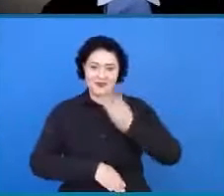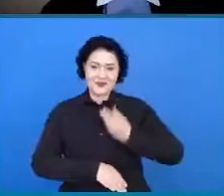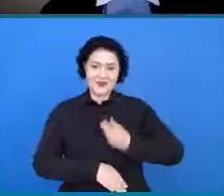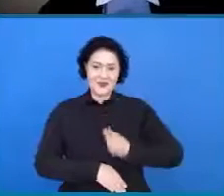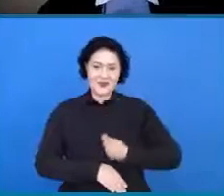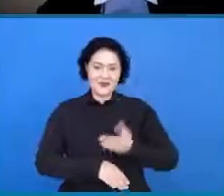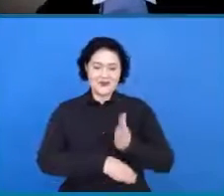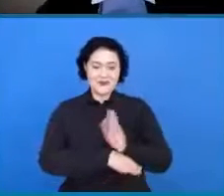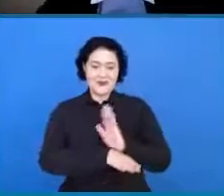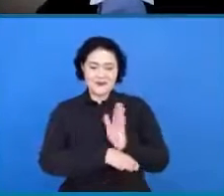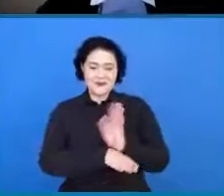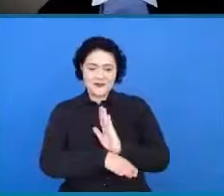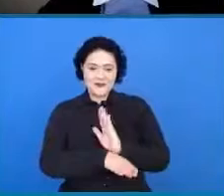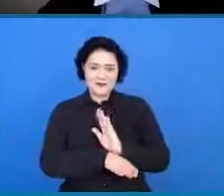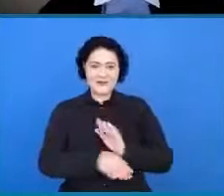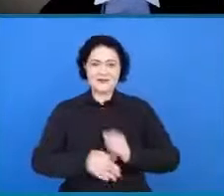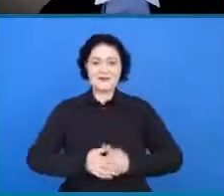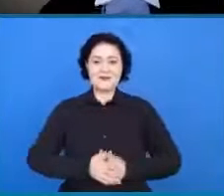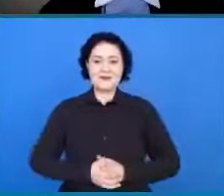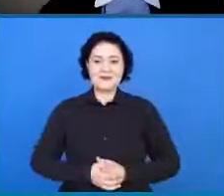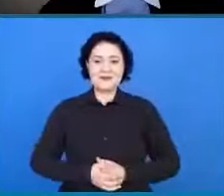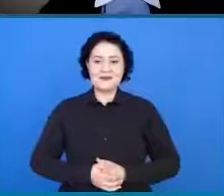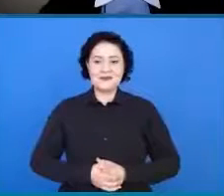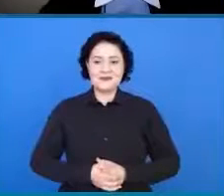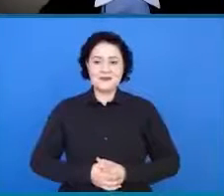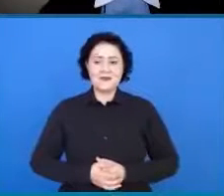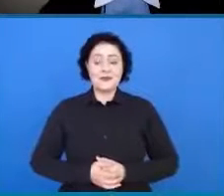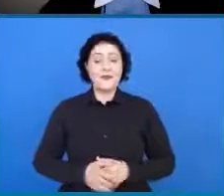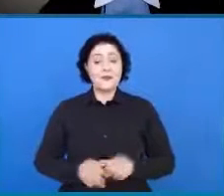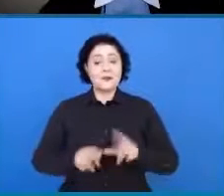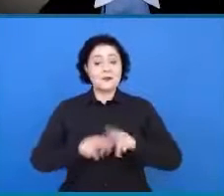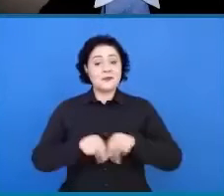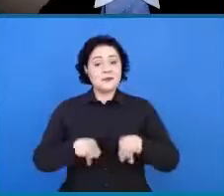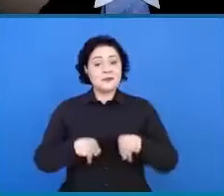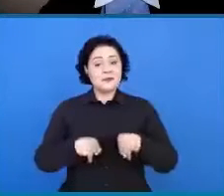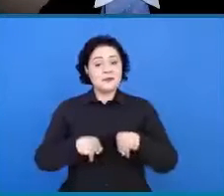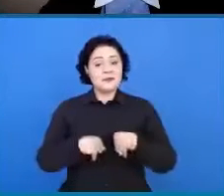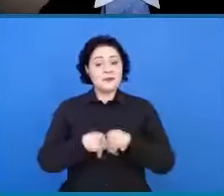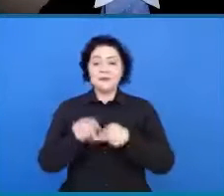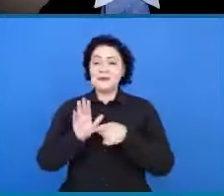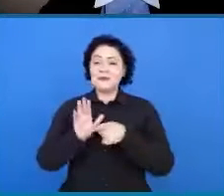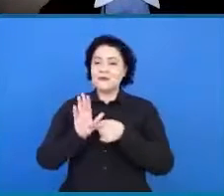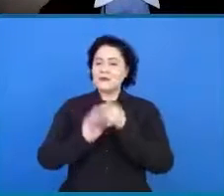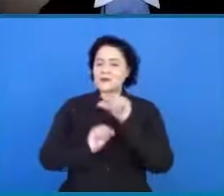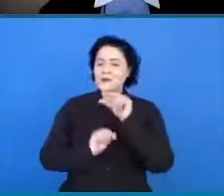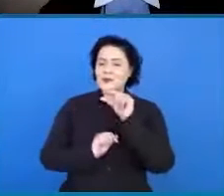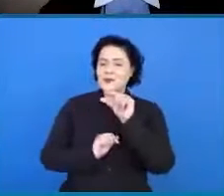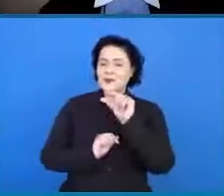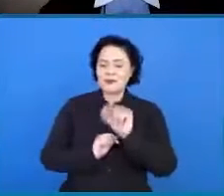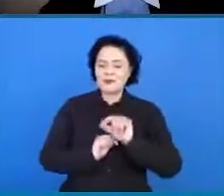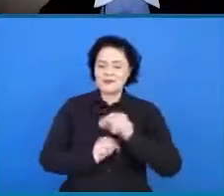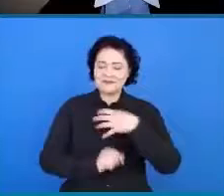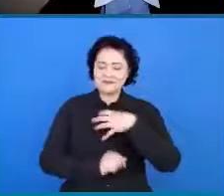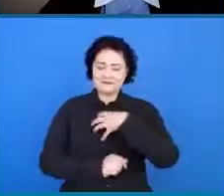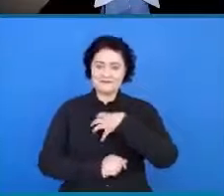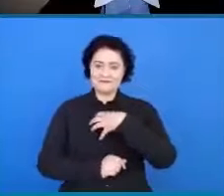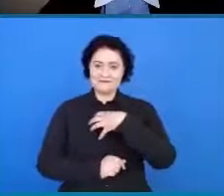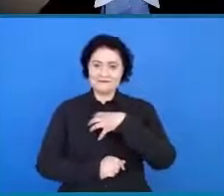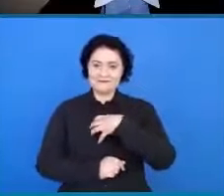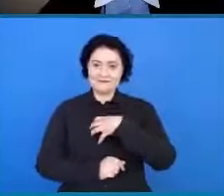bem nas Produções mais recentes eu creio que com isso expressamos aí um pouco do nosso sentimento